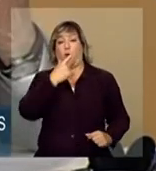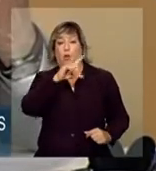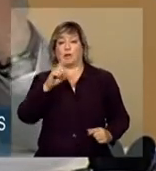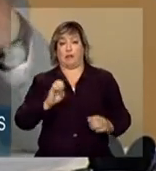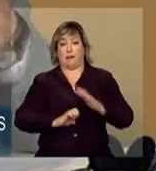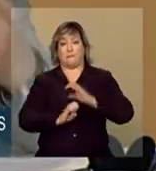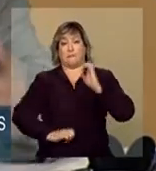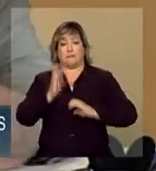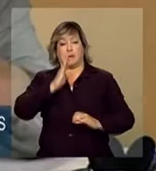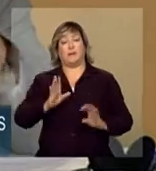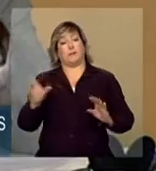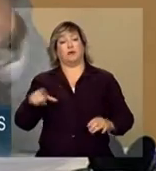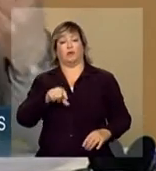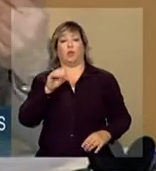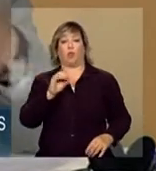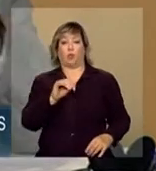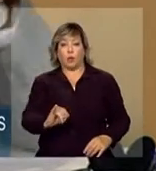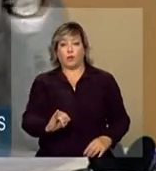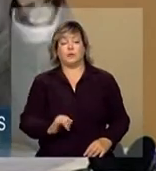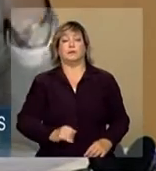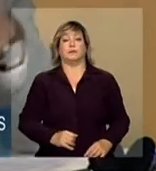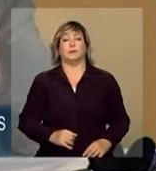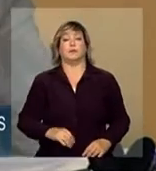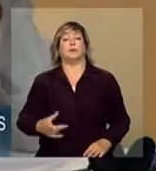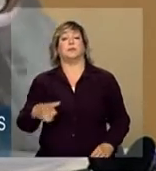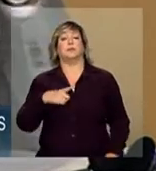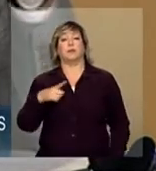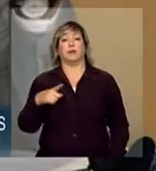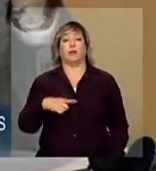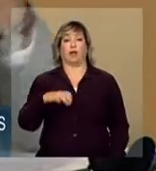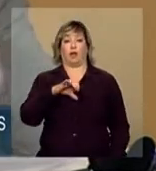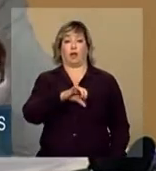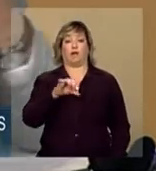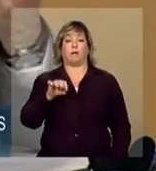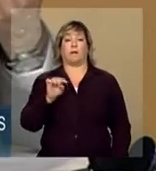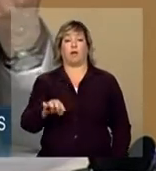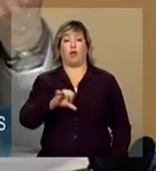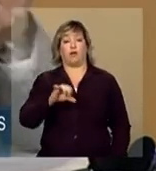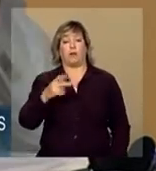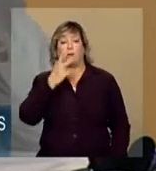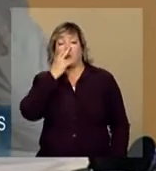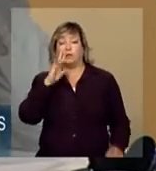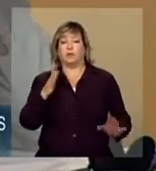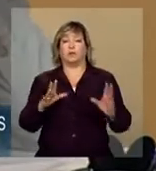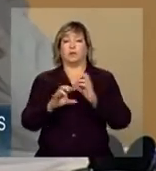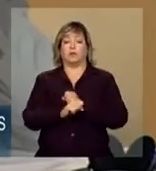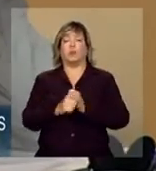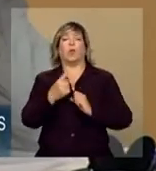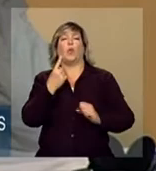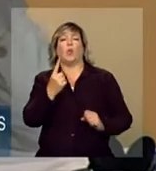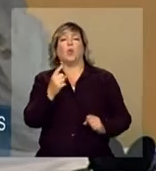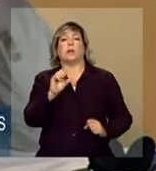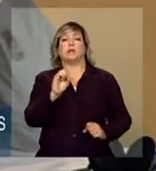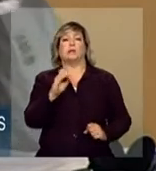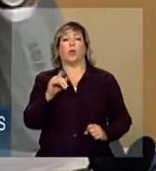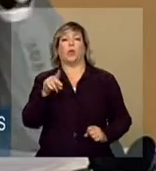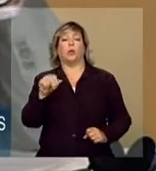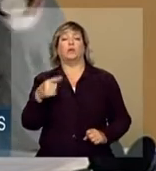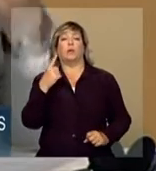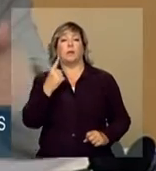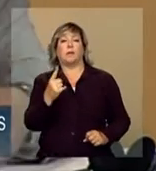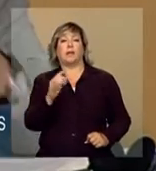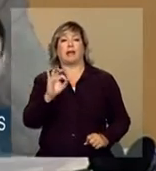que são níveis de qualidade absolutamente 99,99, que, se não me engano, é um segundo numa taxa de